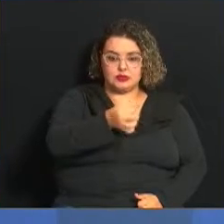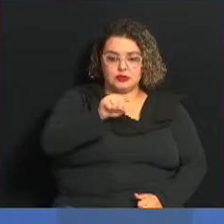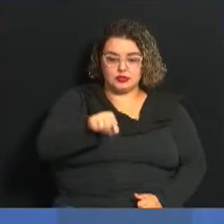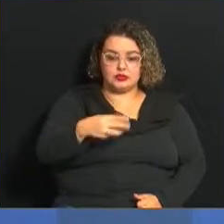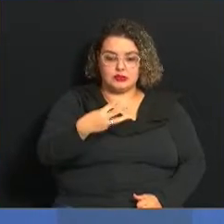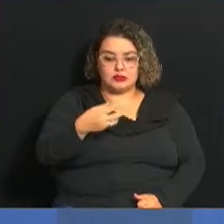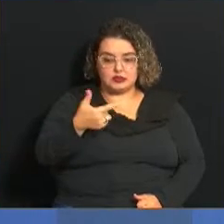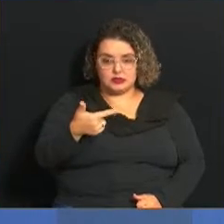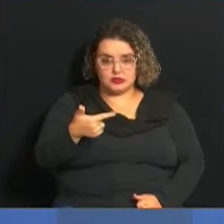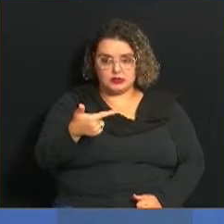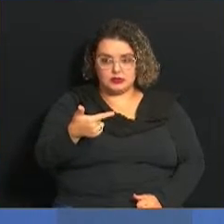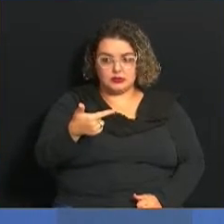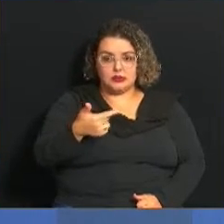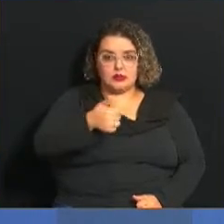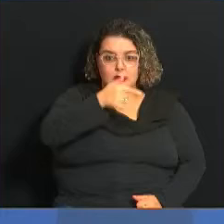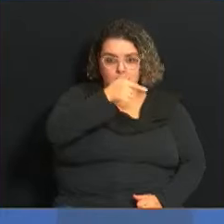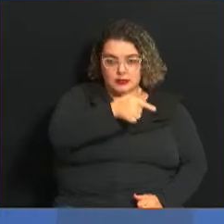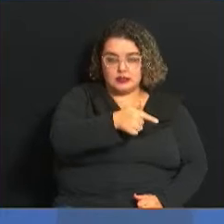6,32 para R$